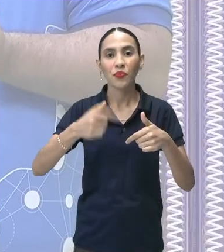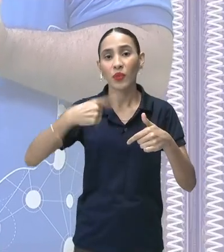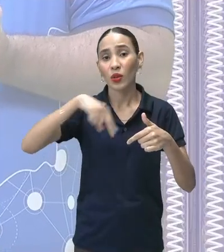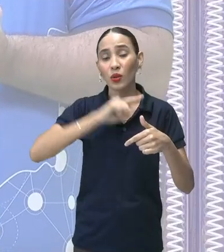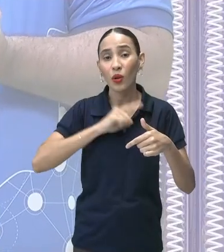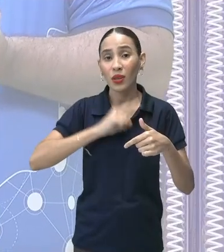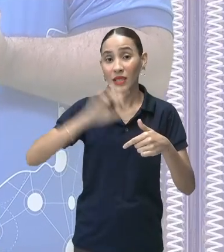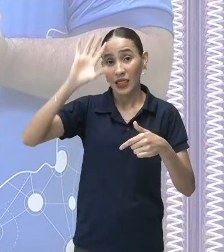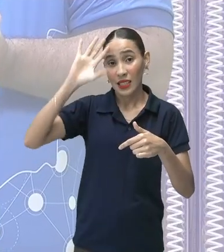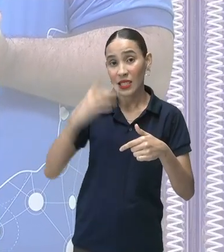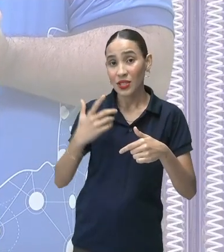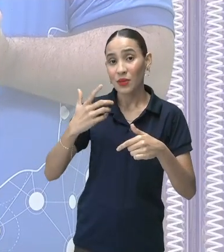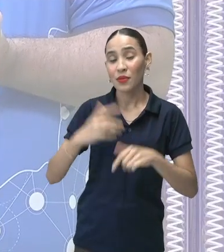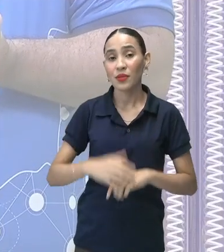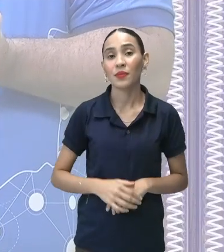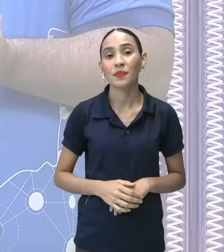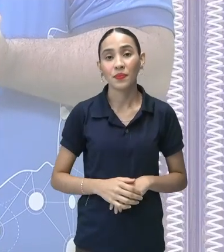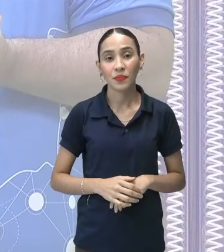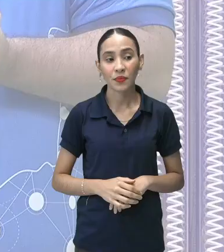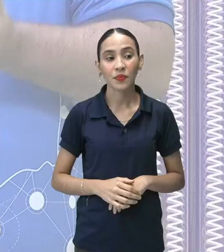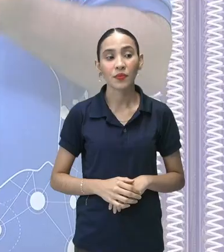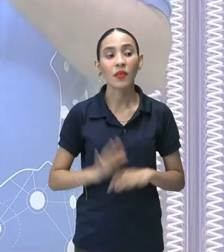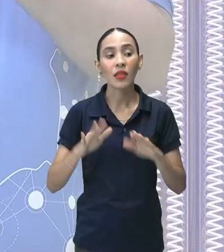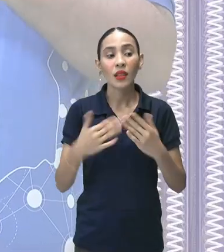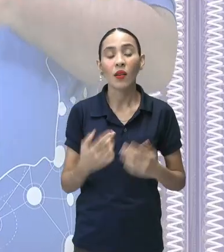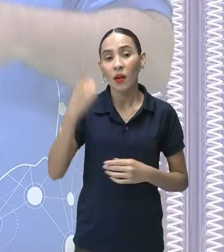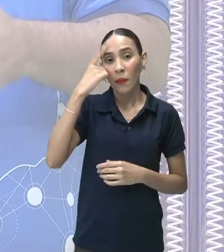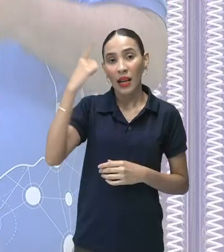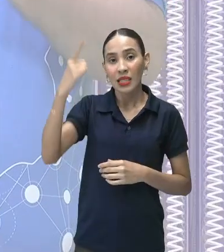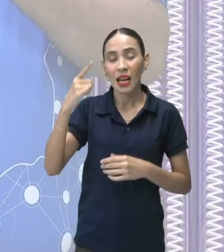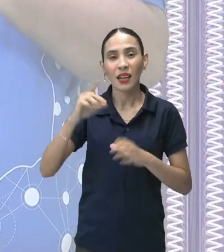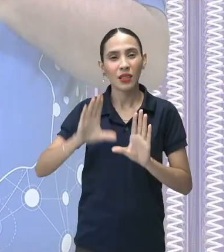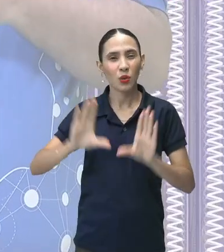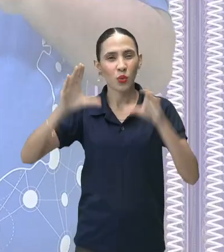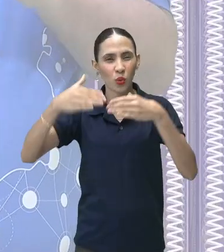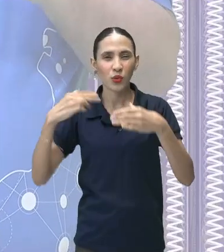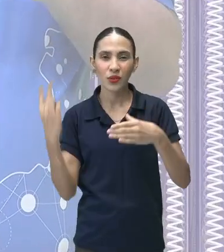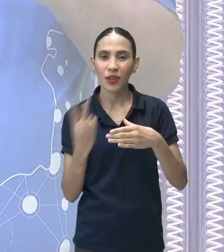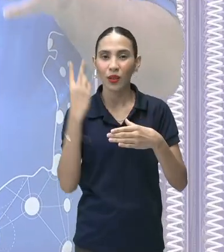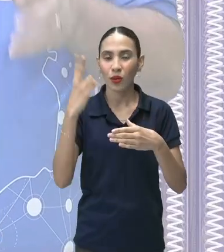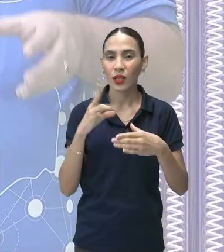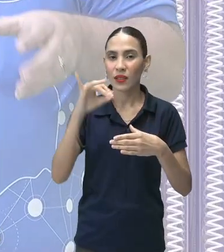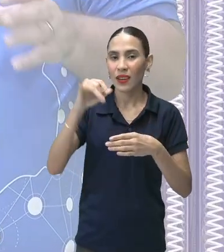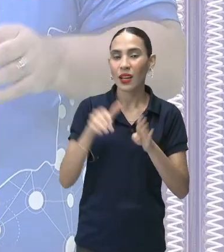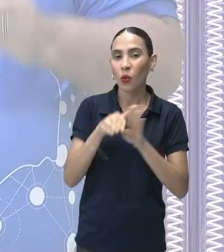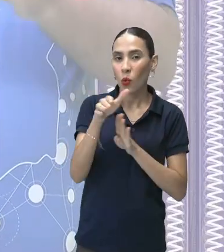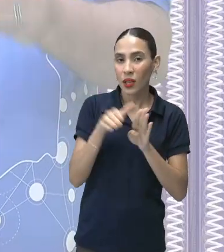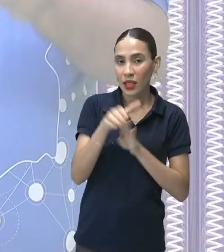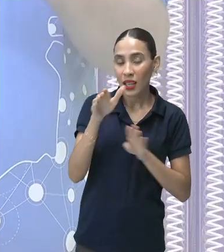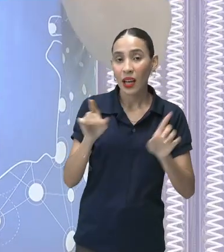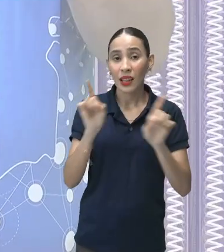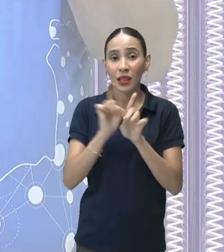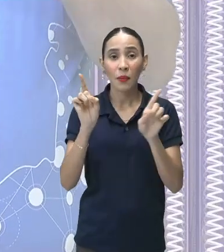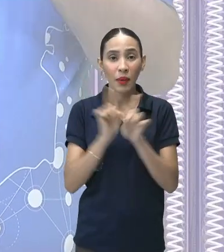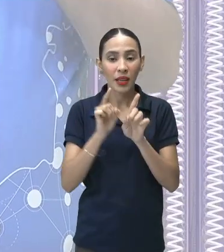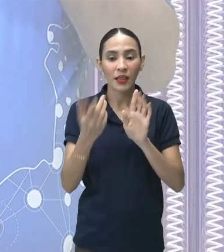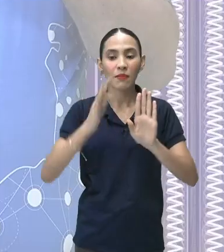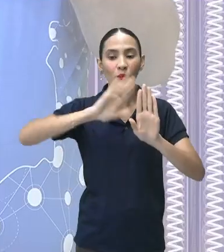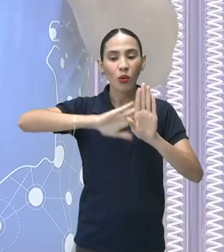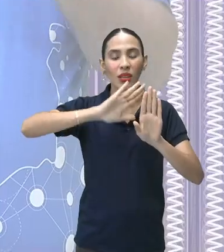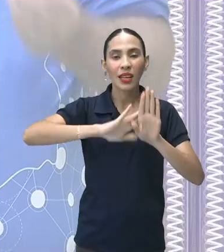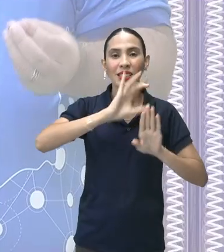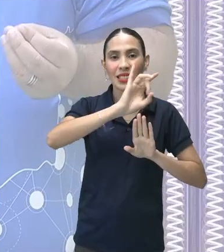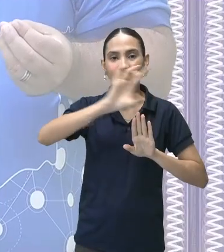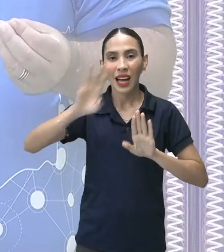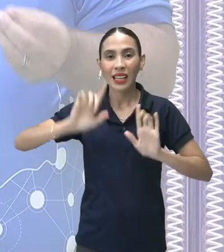nós tomamos, ok? Então, pensar esse conjunto de valores que vão orientar, que vão estar por trás de